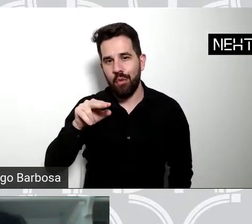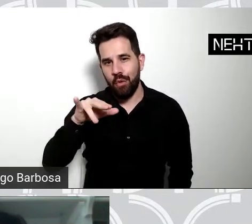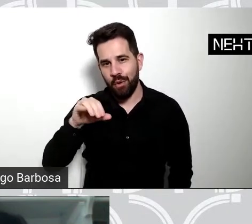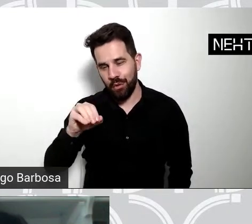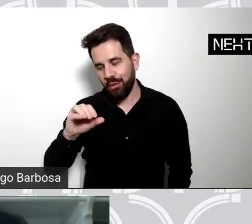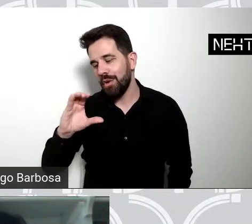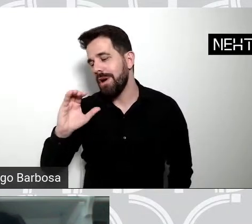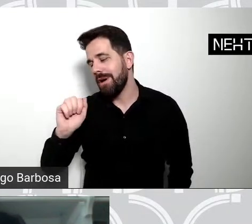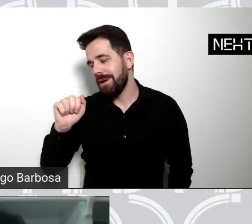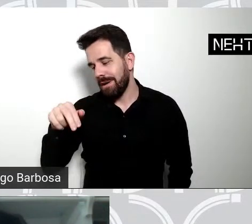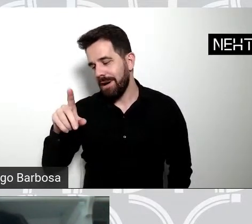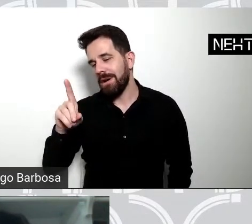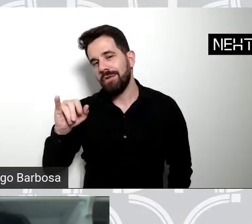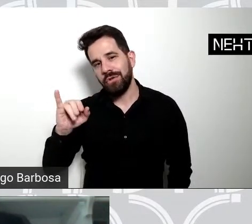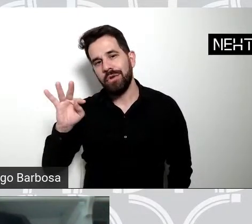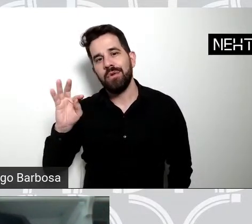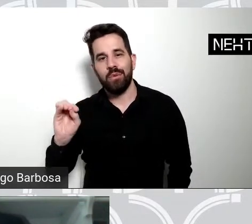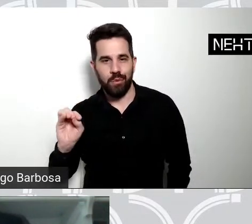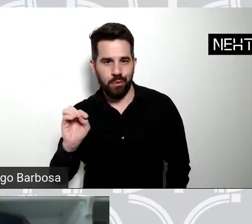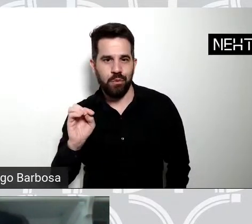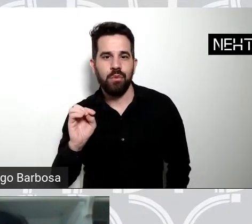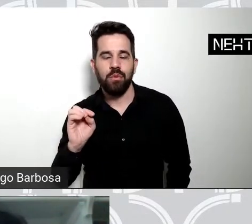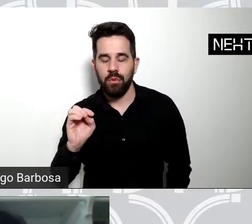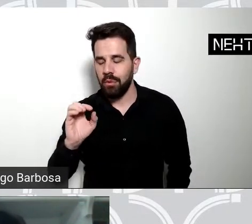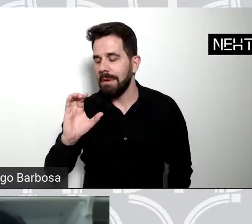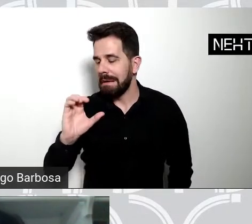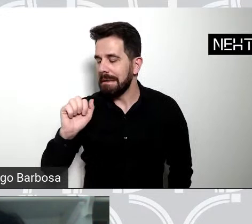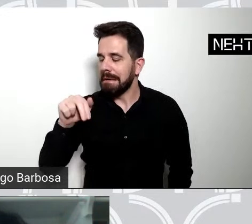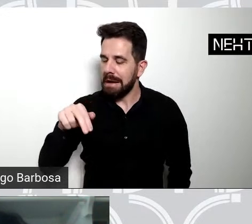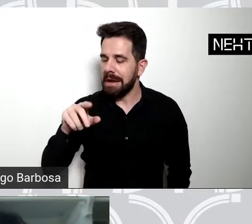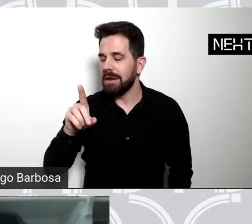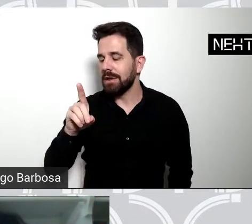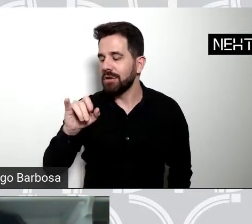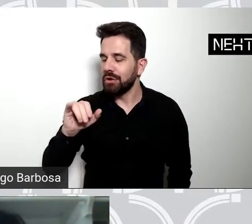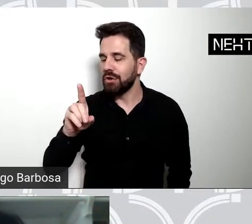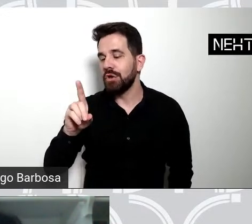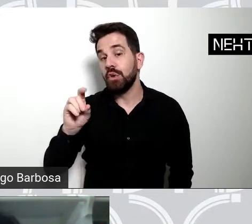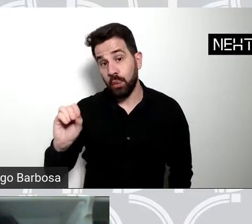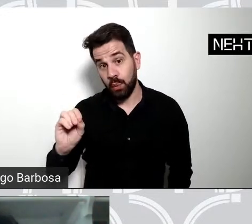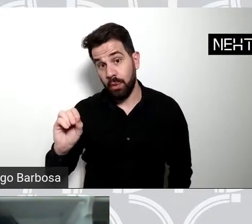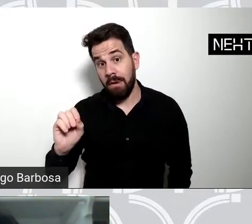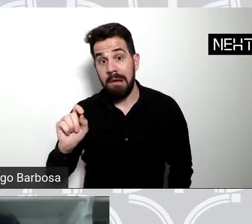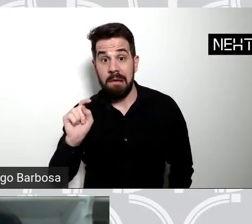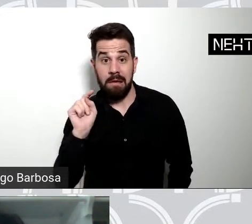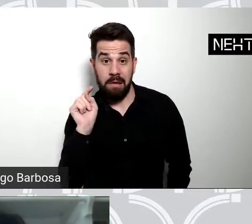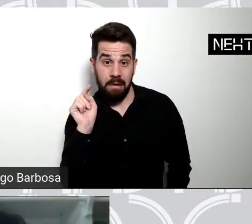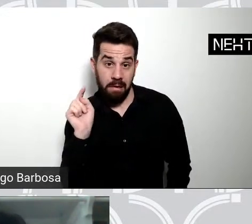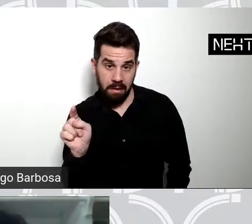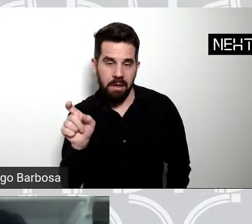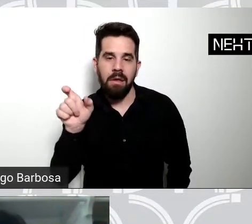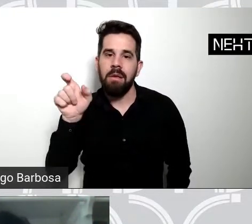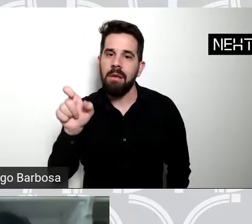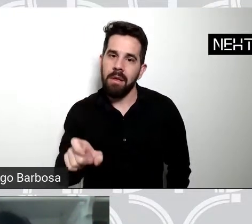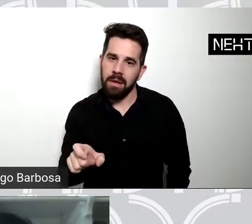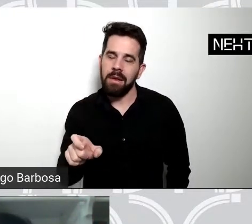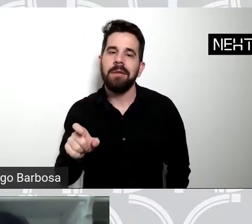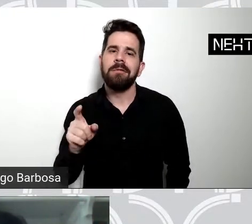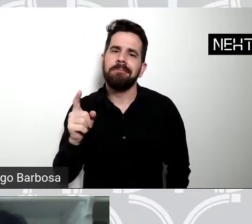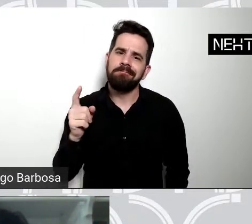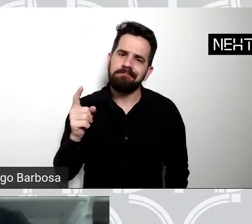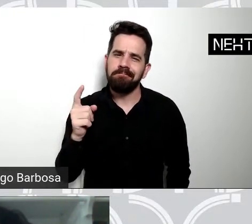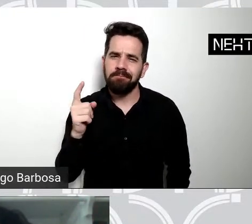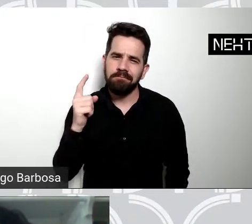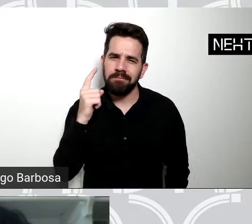Embora ele possa trazer algumas controvérsias com relação a quem não